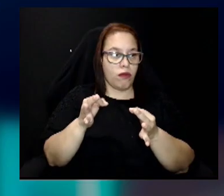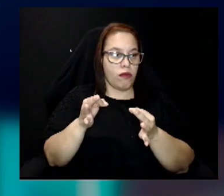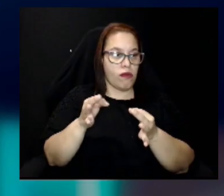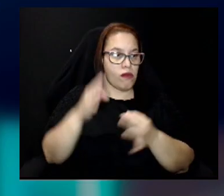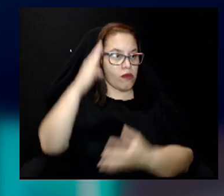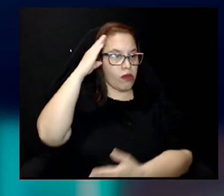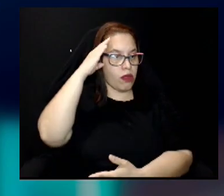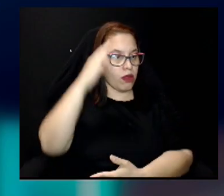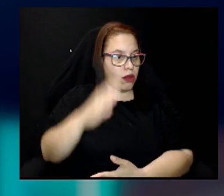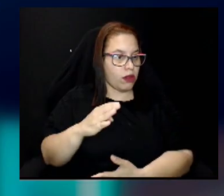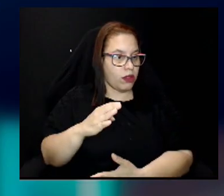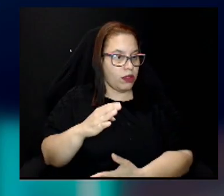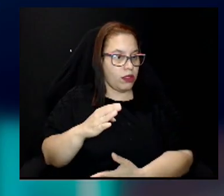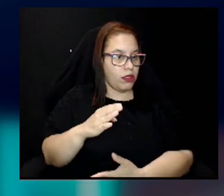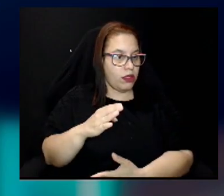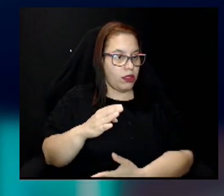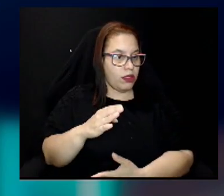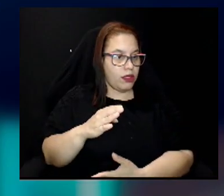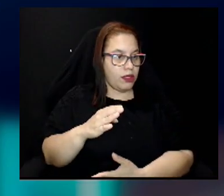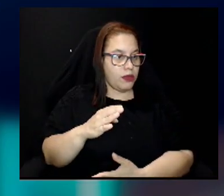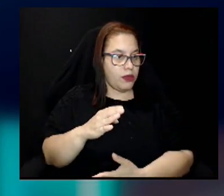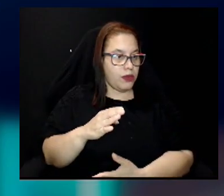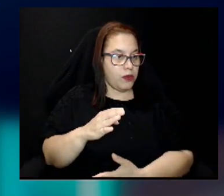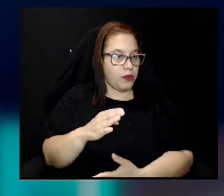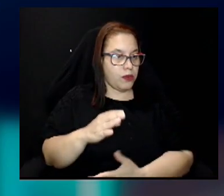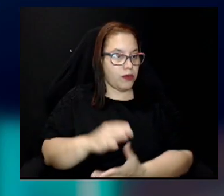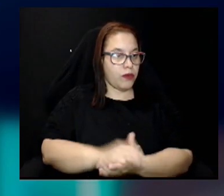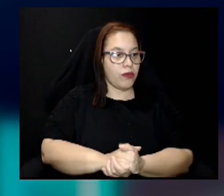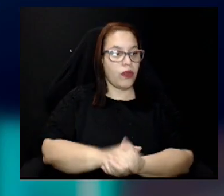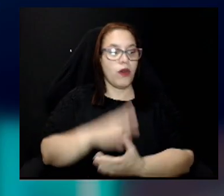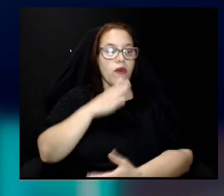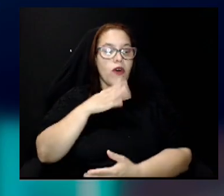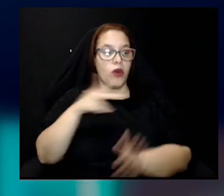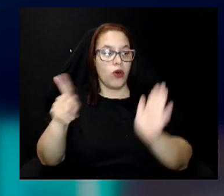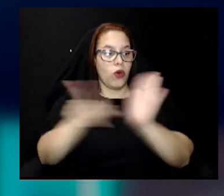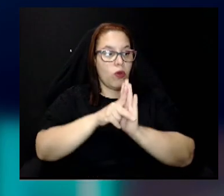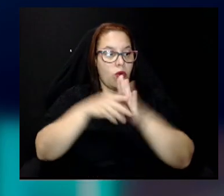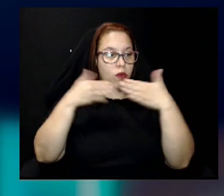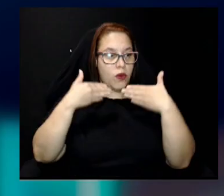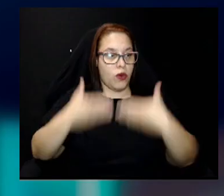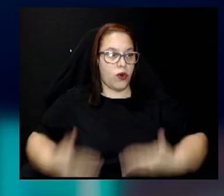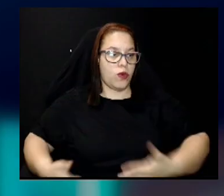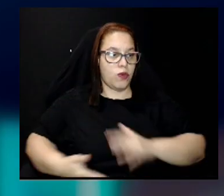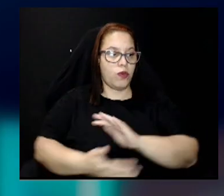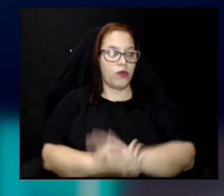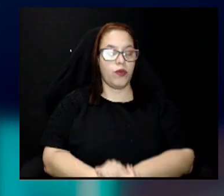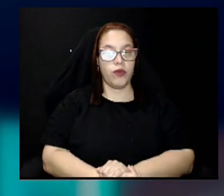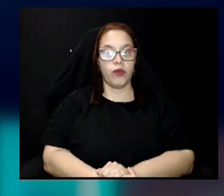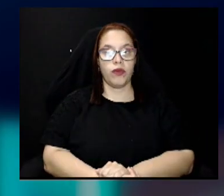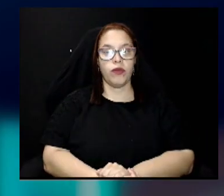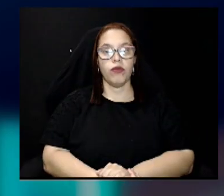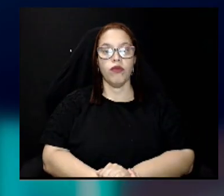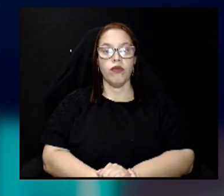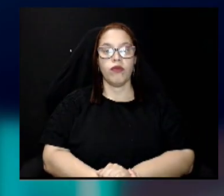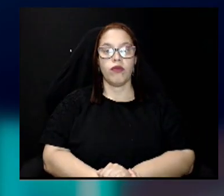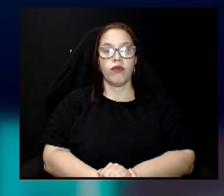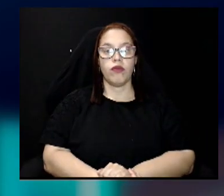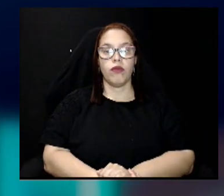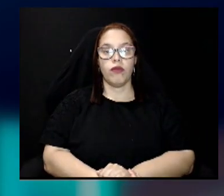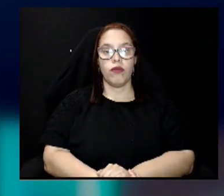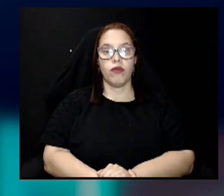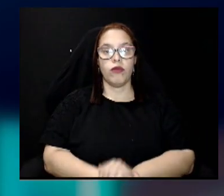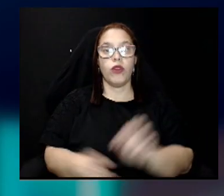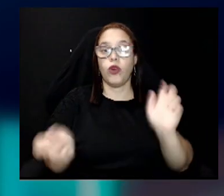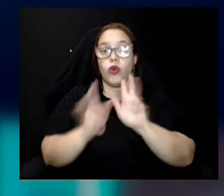sinais e sintomas que eu falo. Conheça o próprio corpo. Como o Igor falou, a gente não tem um sinal típico